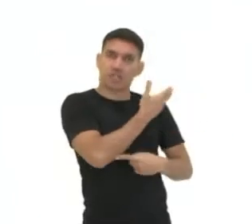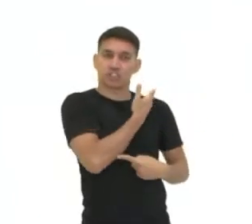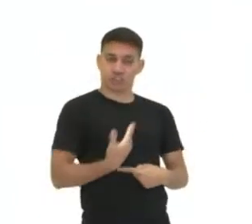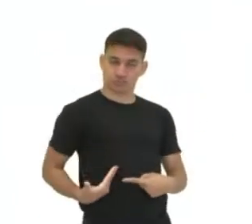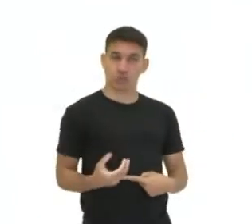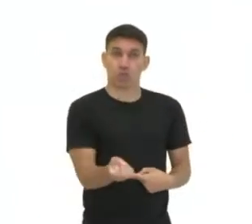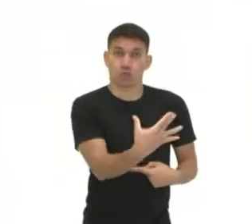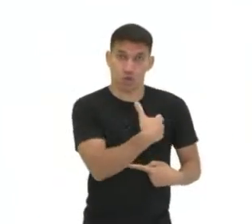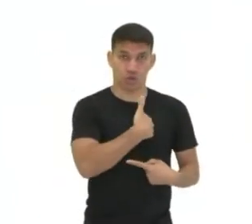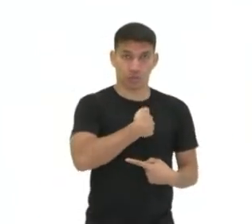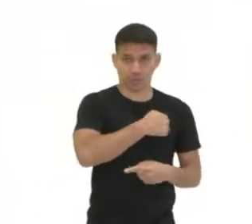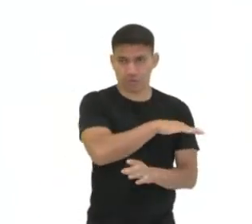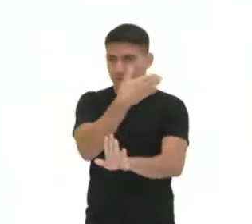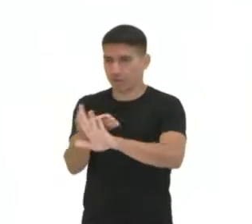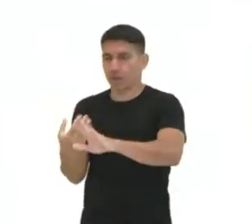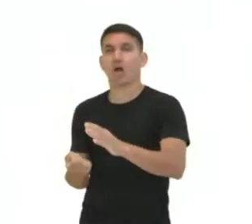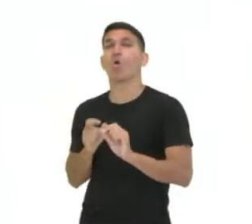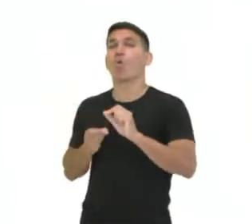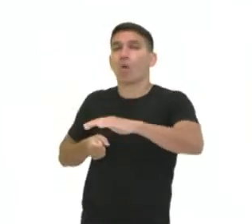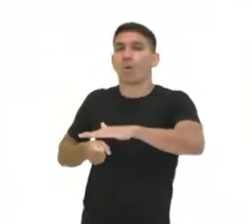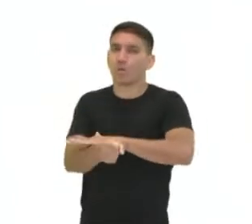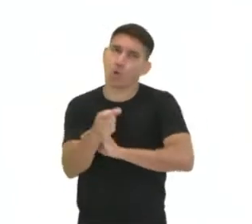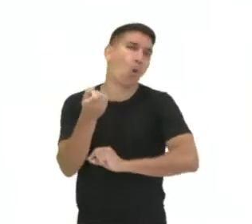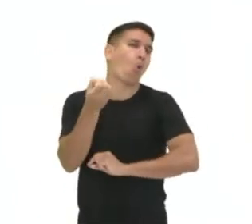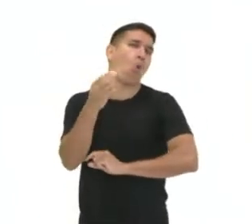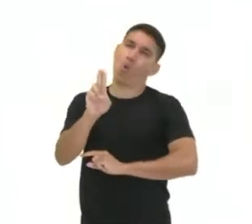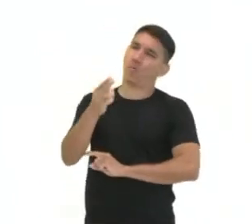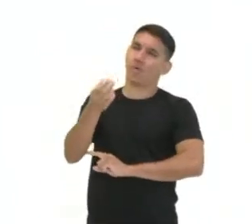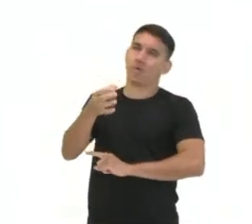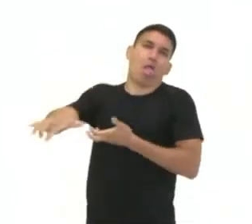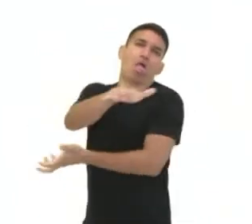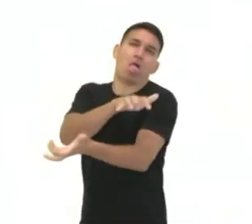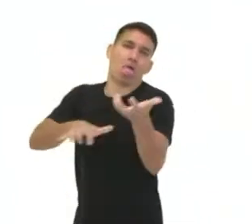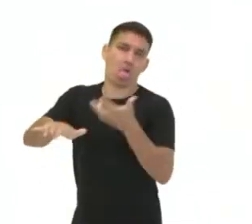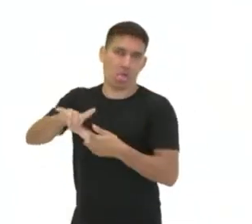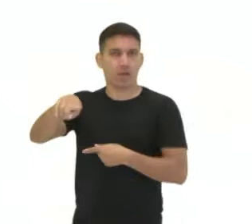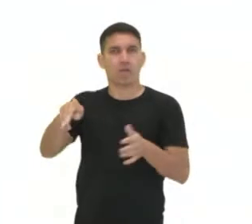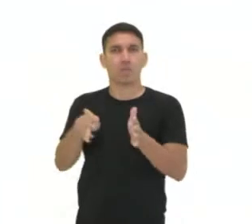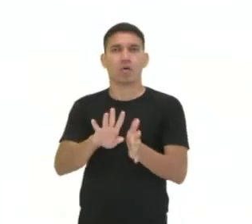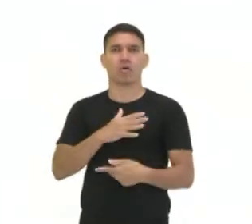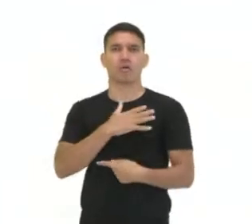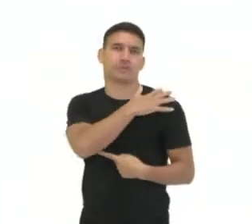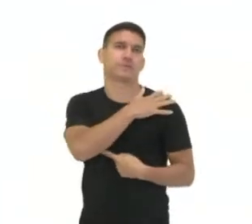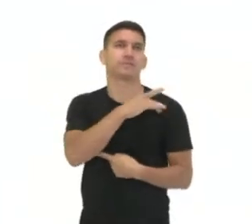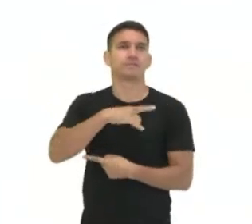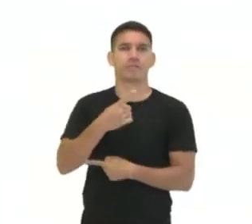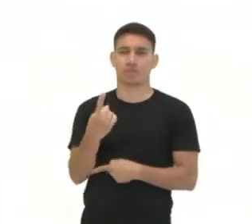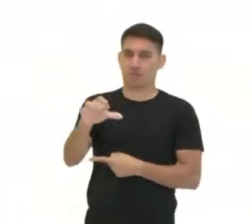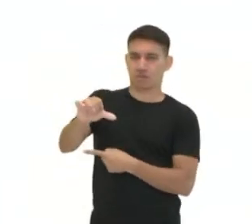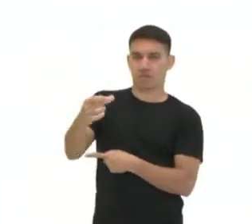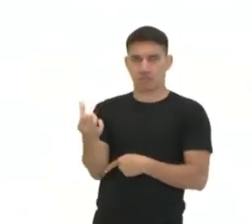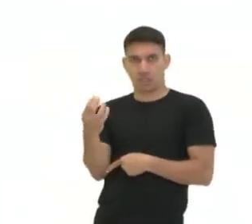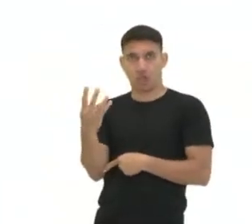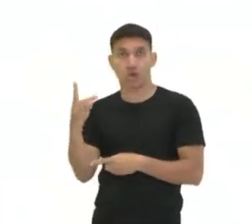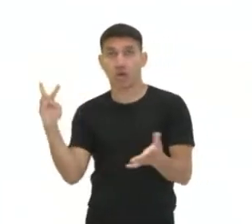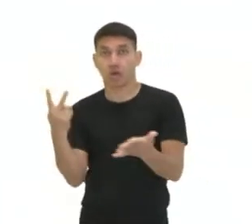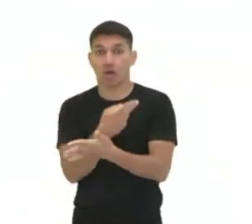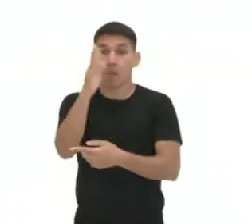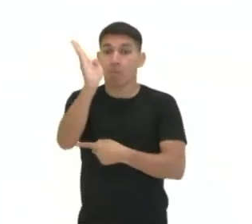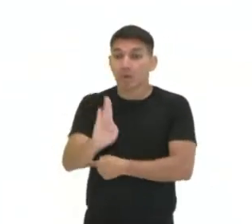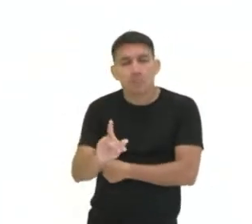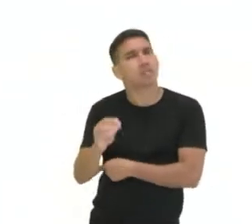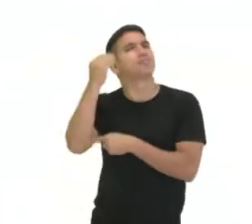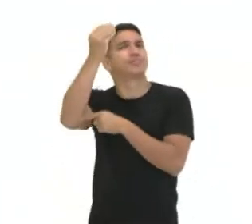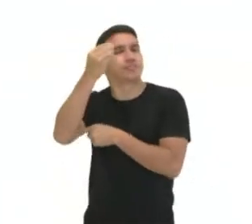Getúlio Vargas e o golpe ou revolução civil-militar de 1964, o Brasil viveu uma